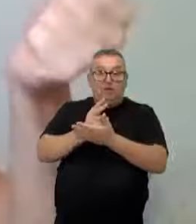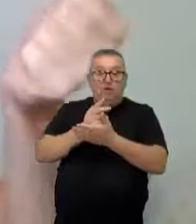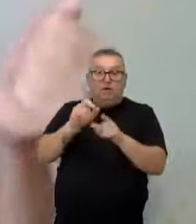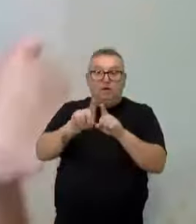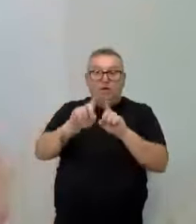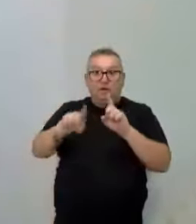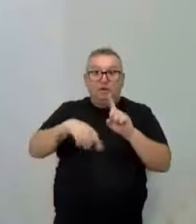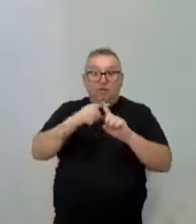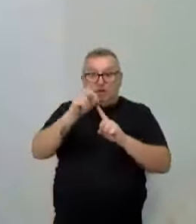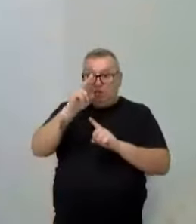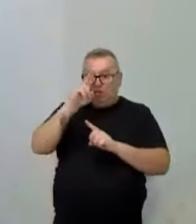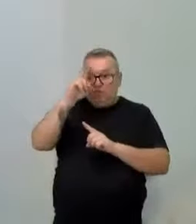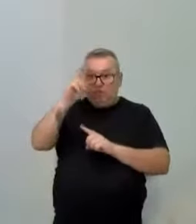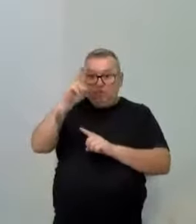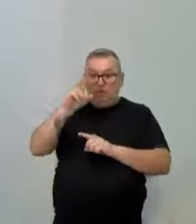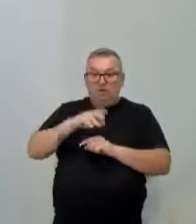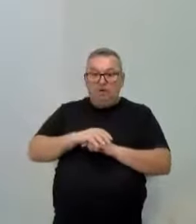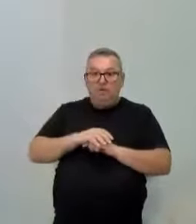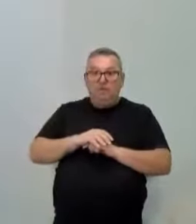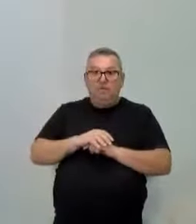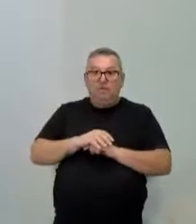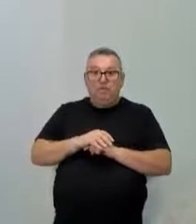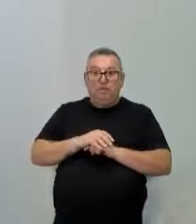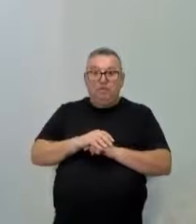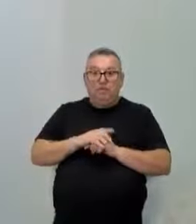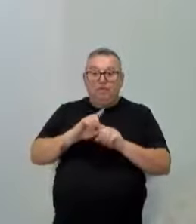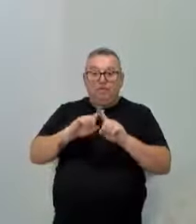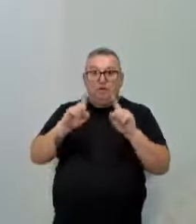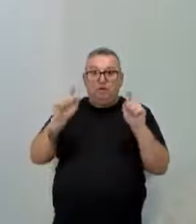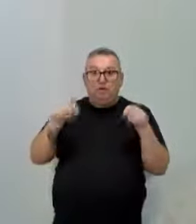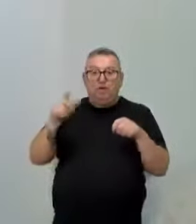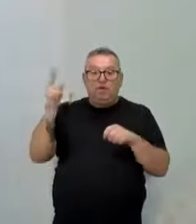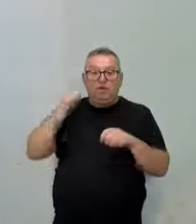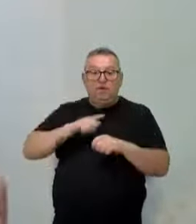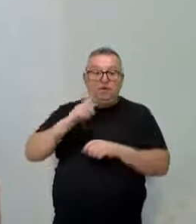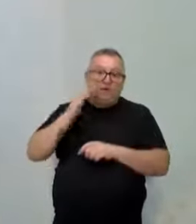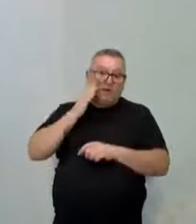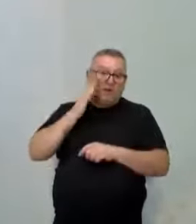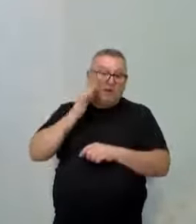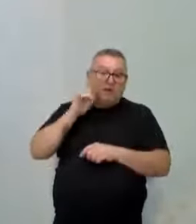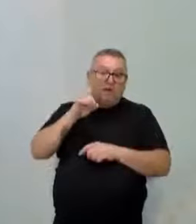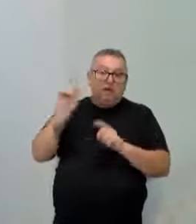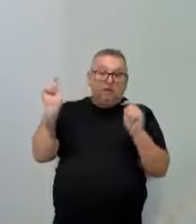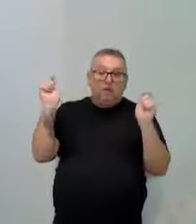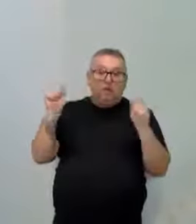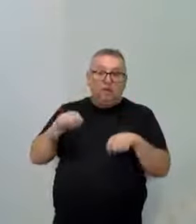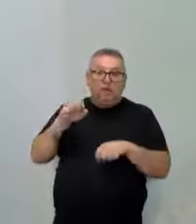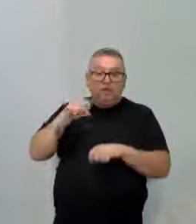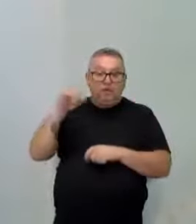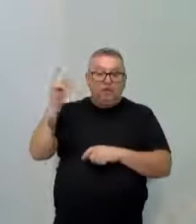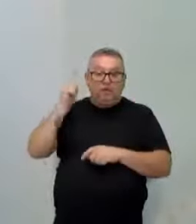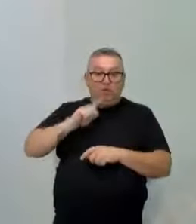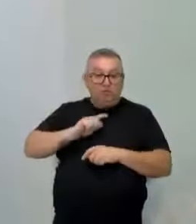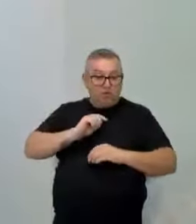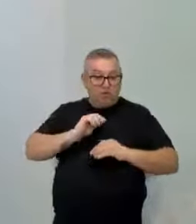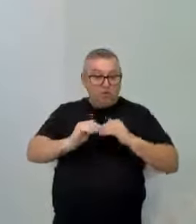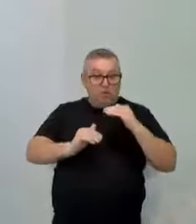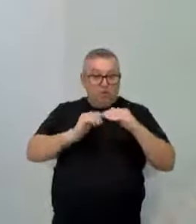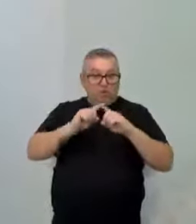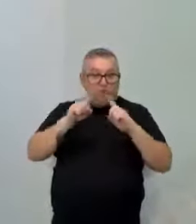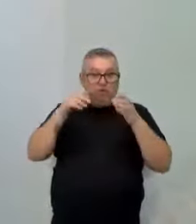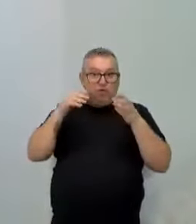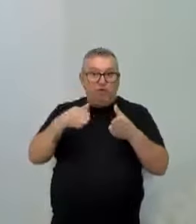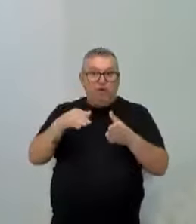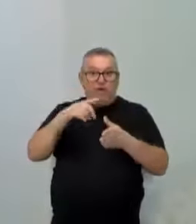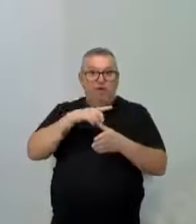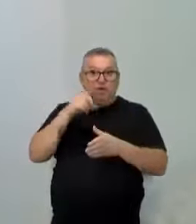a mais potencializada ou a mais desafiadora, para que ele entenda que aquela competência, se ele desenvolver, se ele focar,